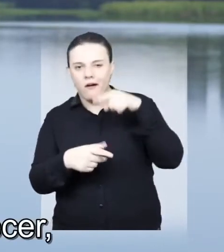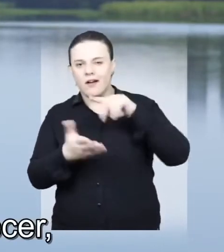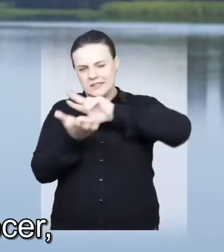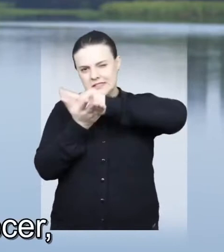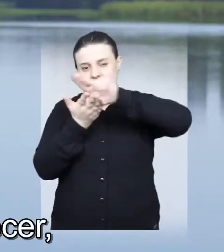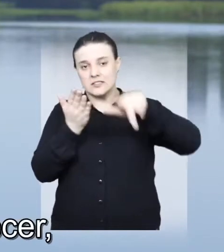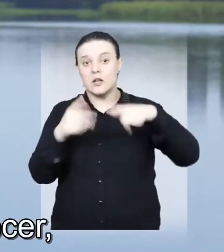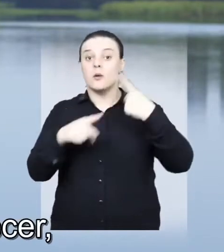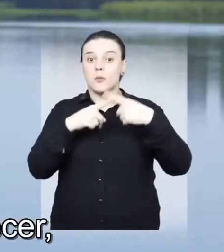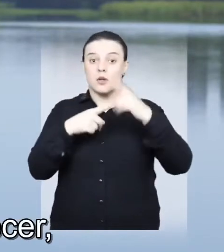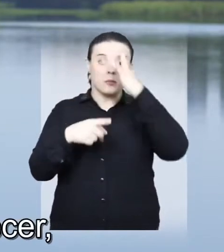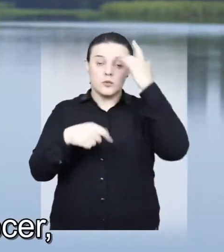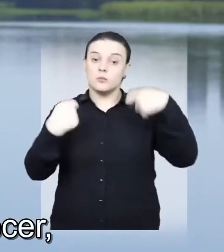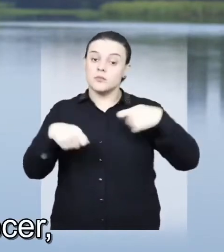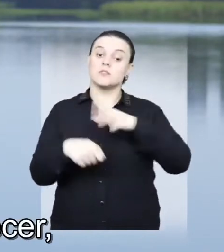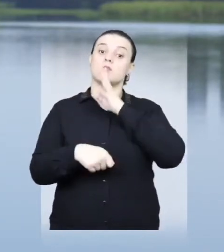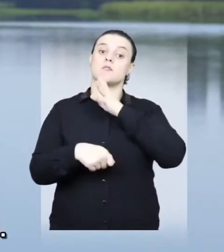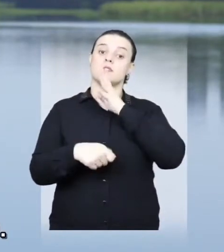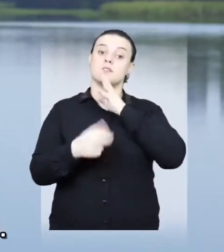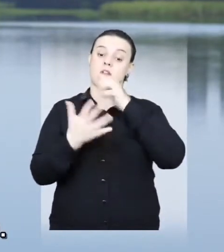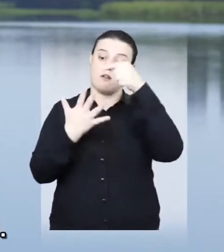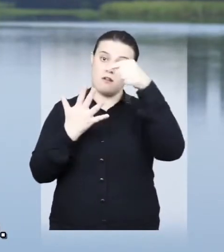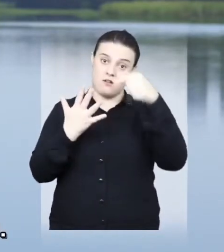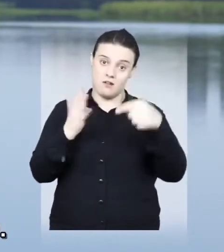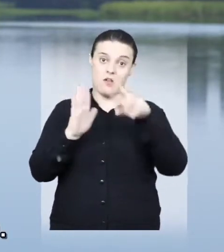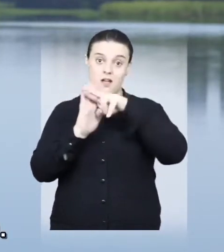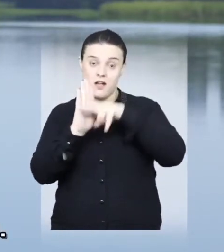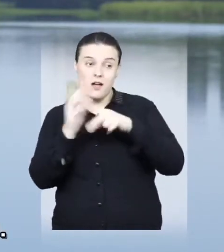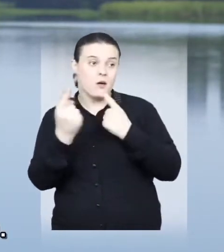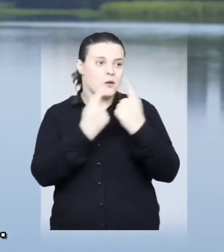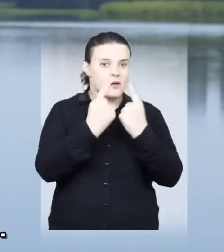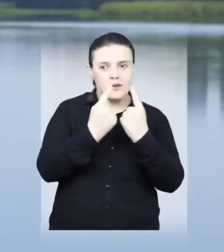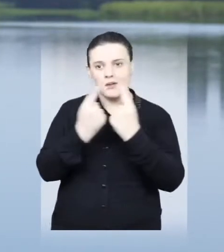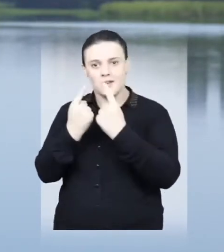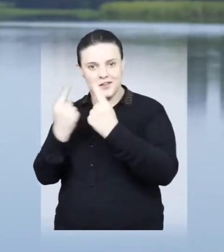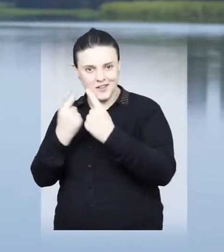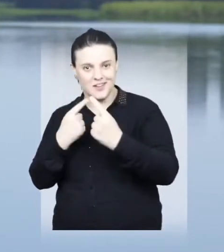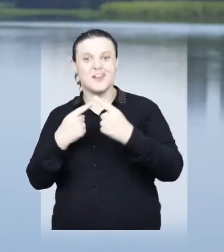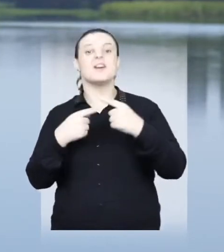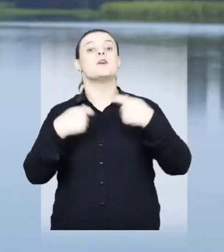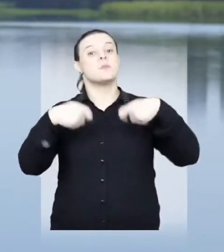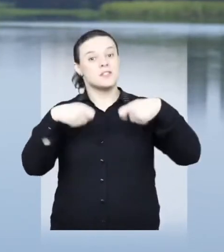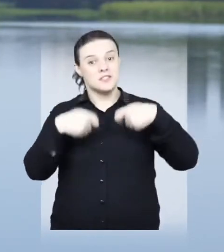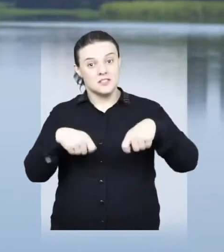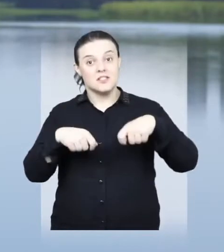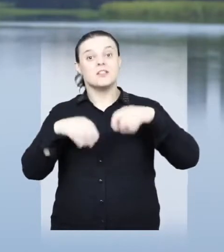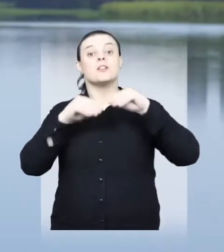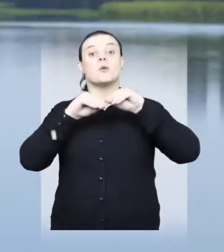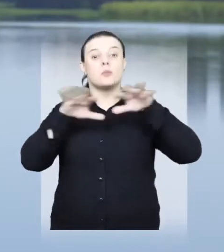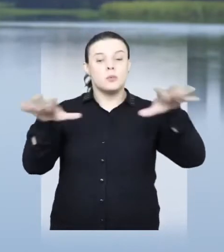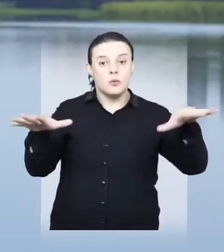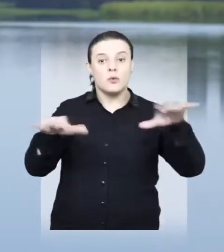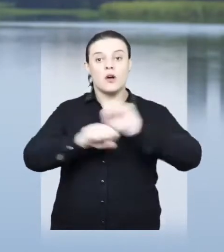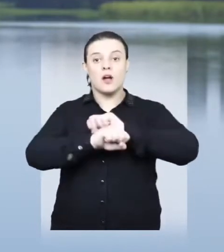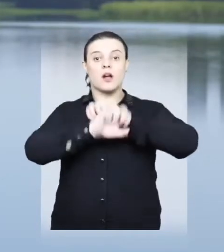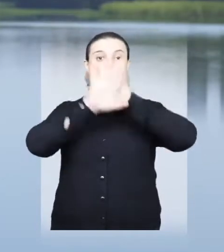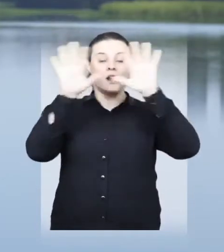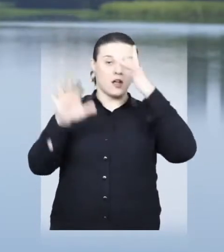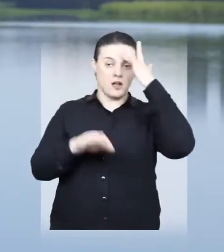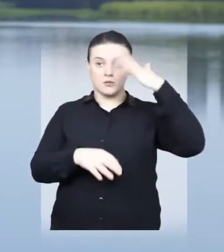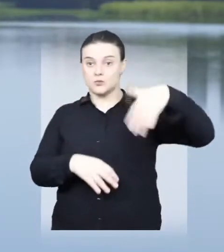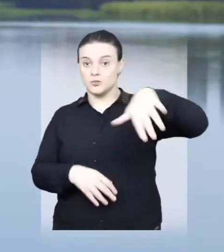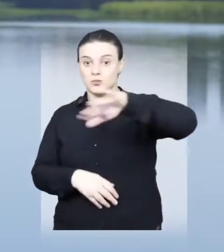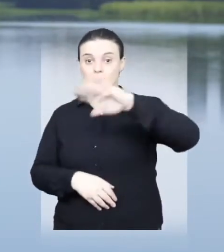pessoas, né, precisam conhecer, precisa que isso seja discutido, precisa que isso seja desmistificado para que as